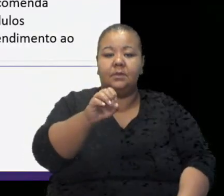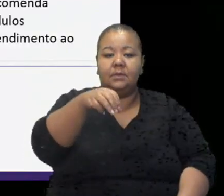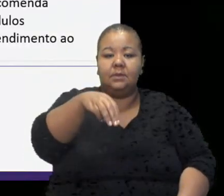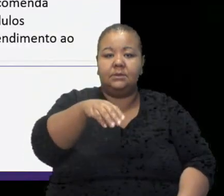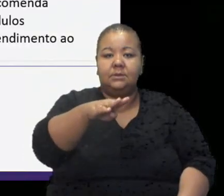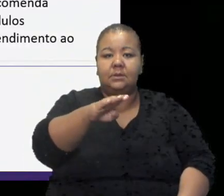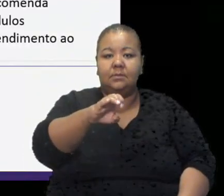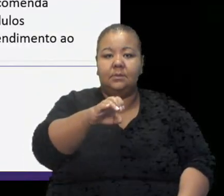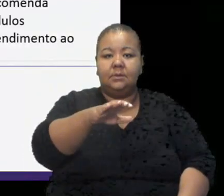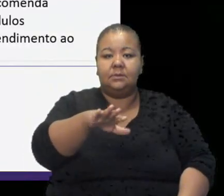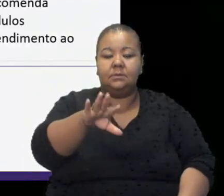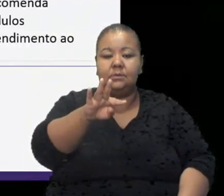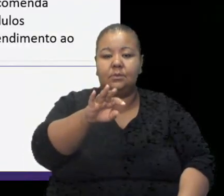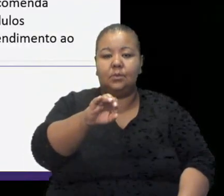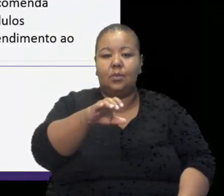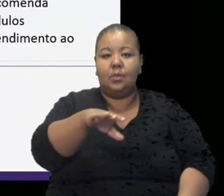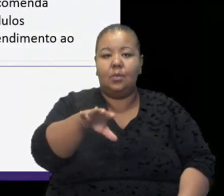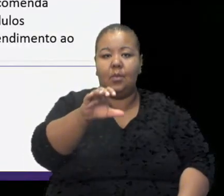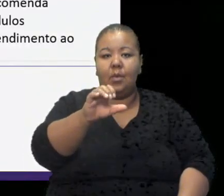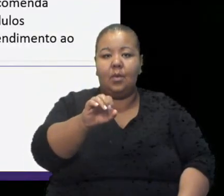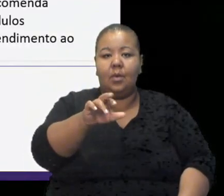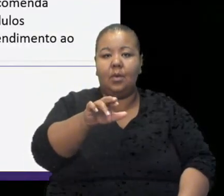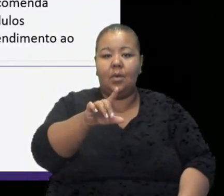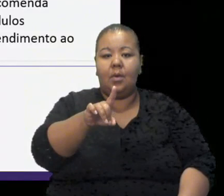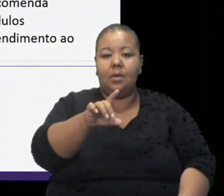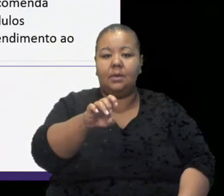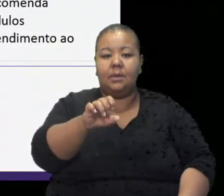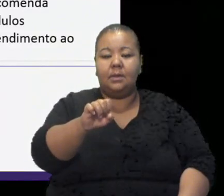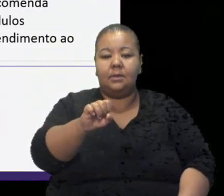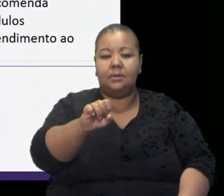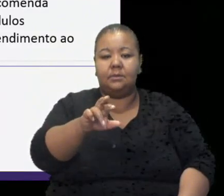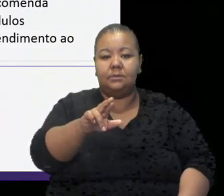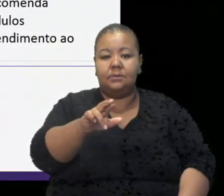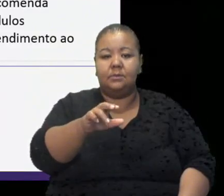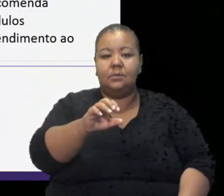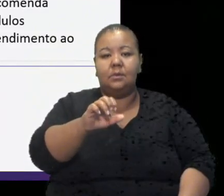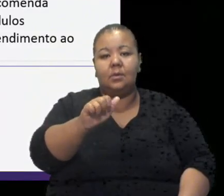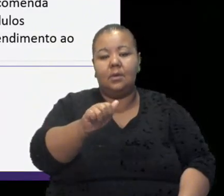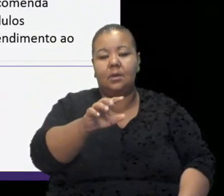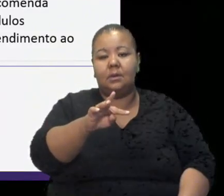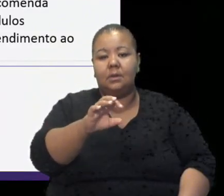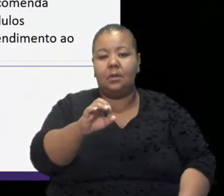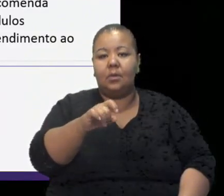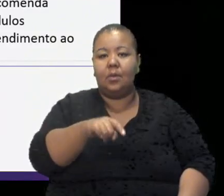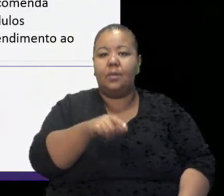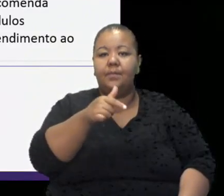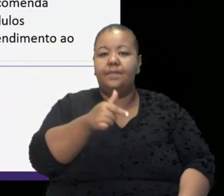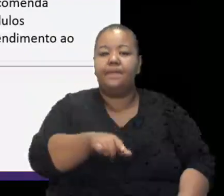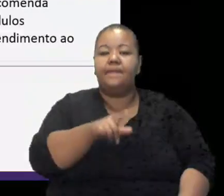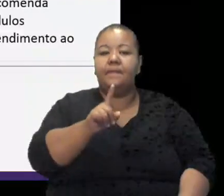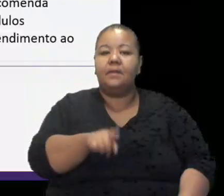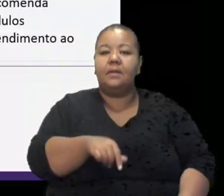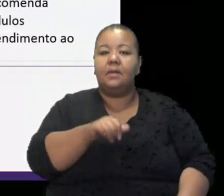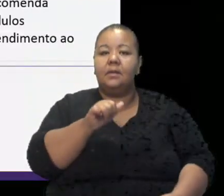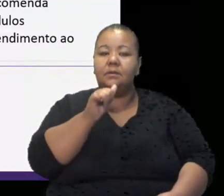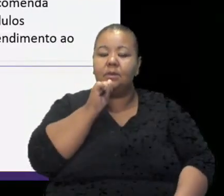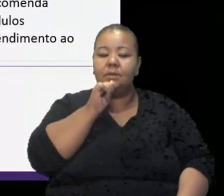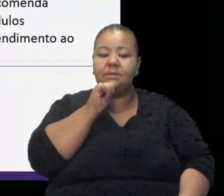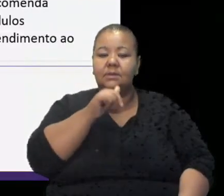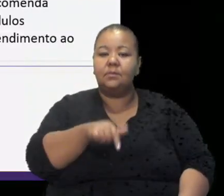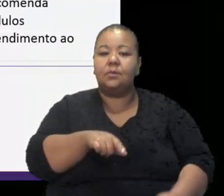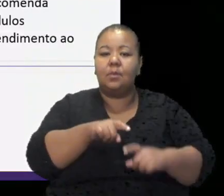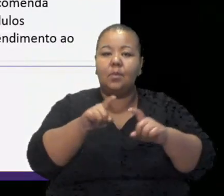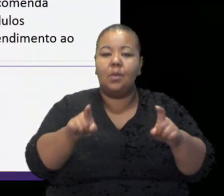ATO, o ambiente de montagem sob encomenda geralmente, um exemplo aqui é o